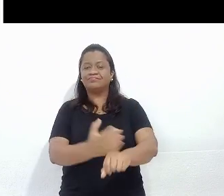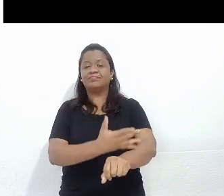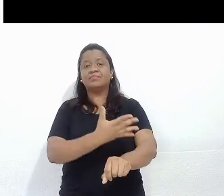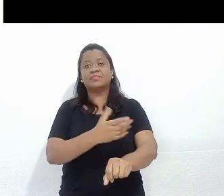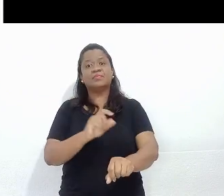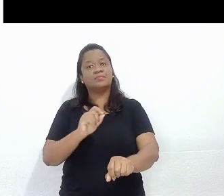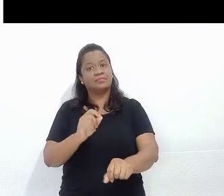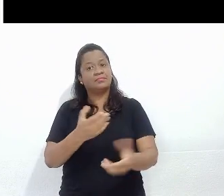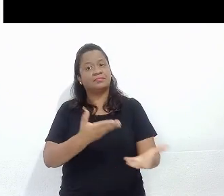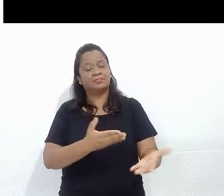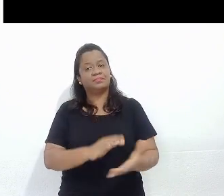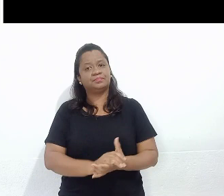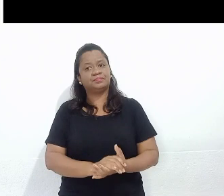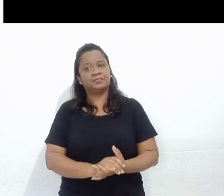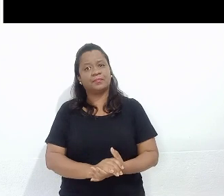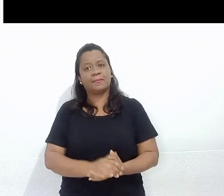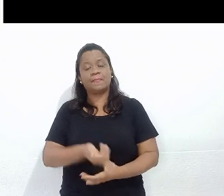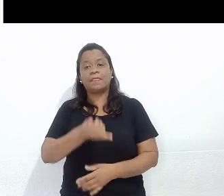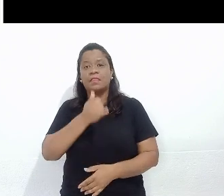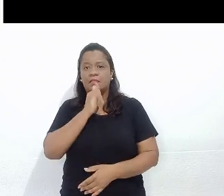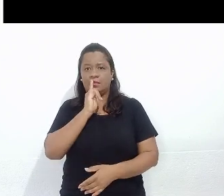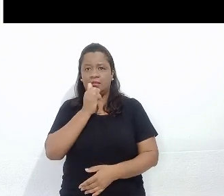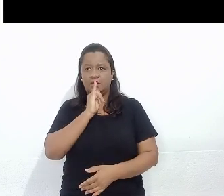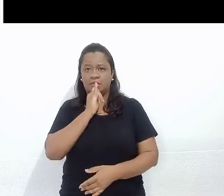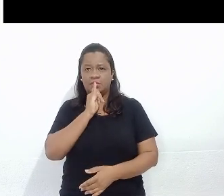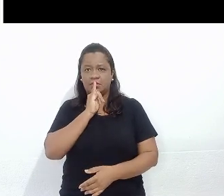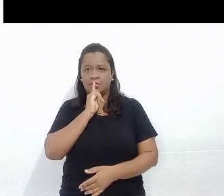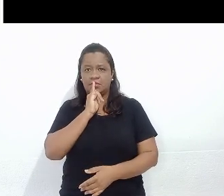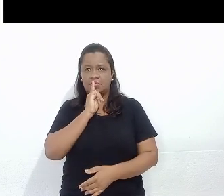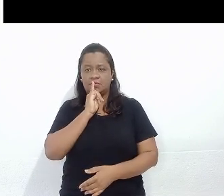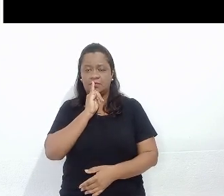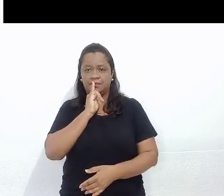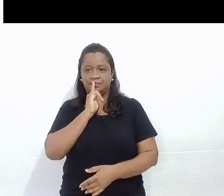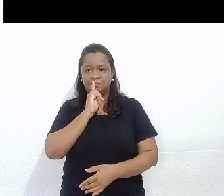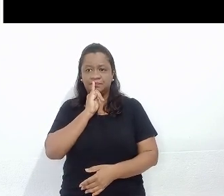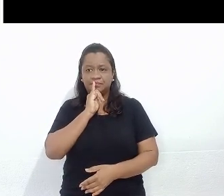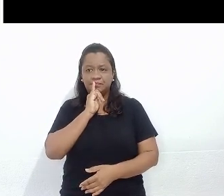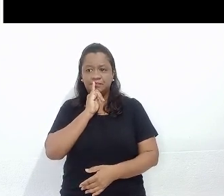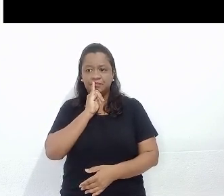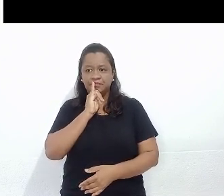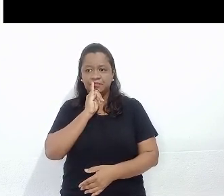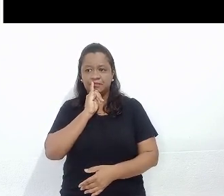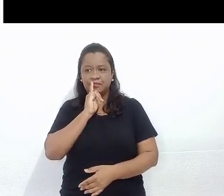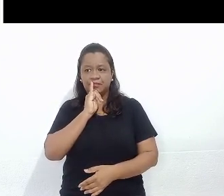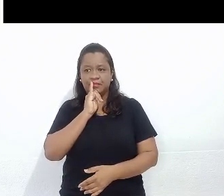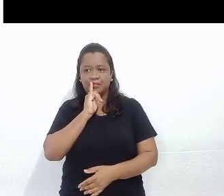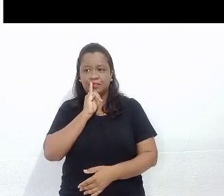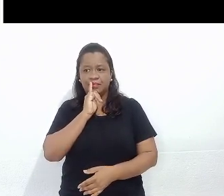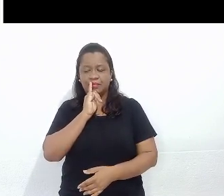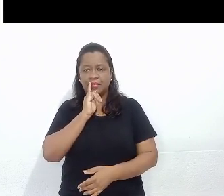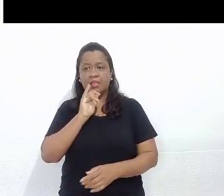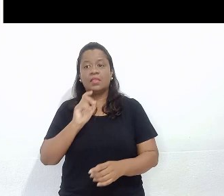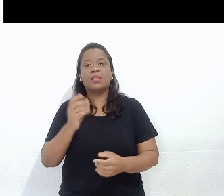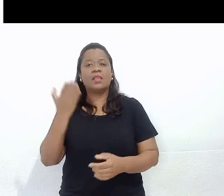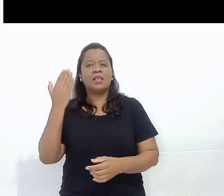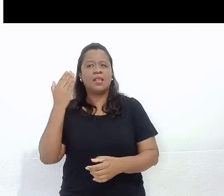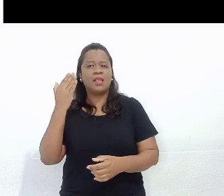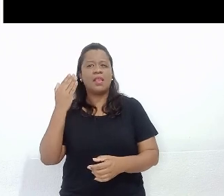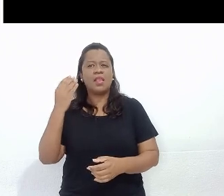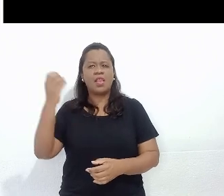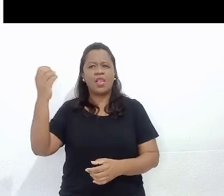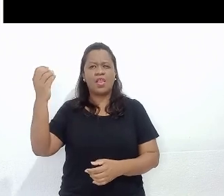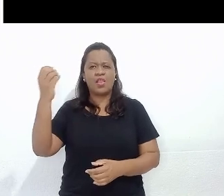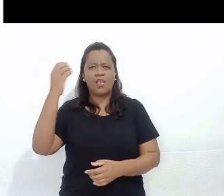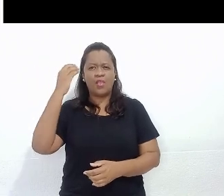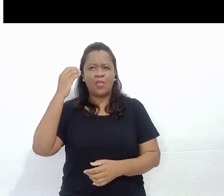fotografia. Vamos dar um exemplo aqui. Com Hitchcock, naquele filme Um Corpo que Cai. A câmera